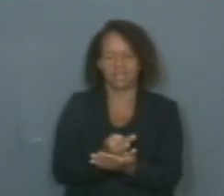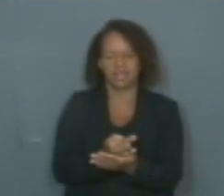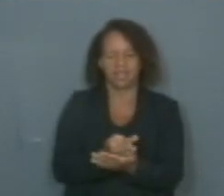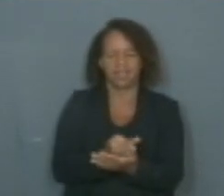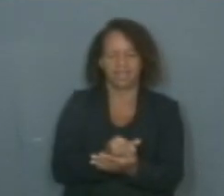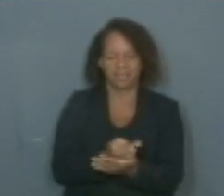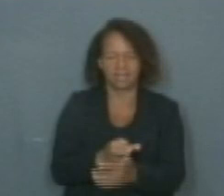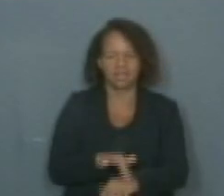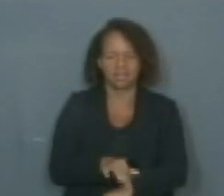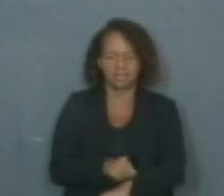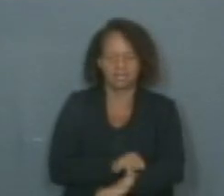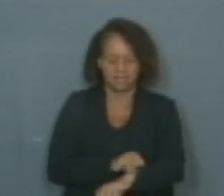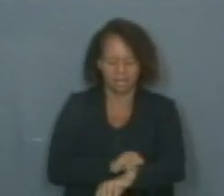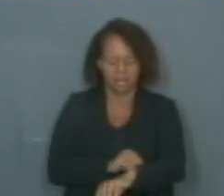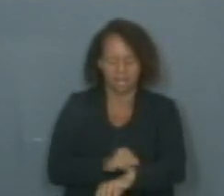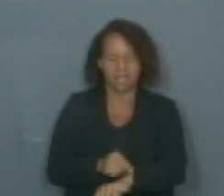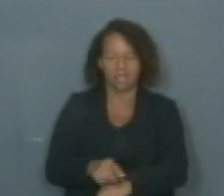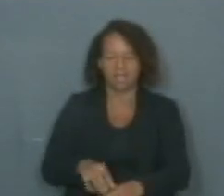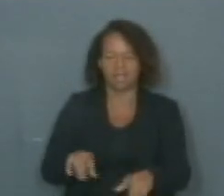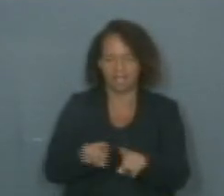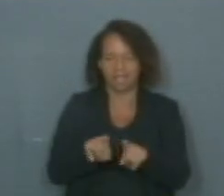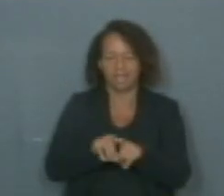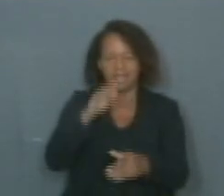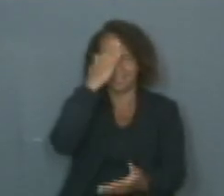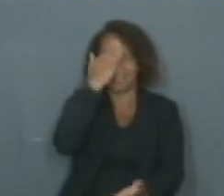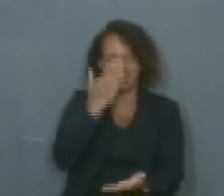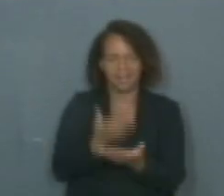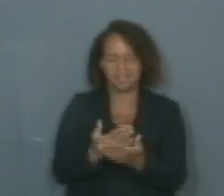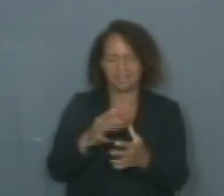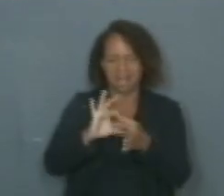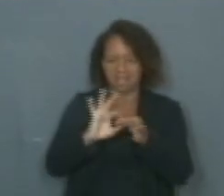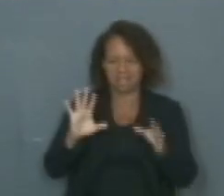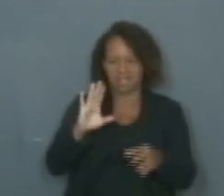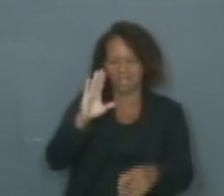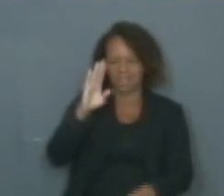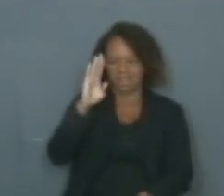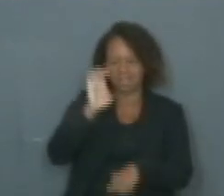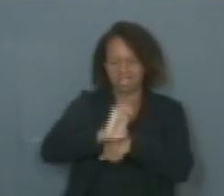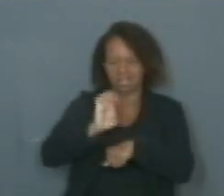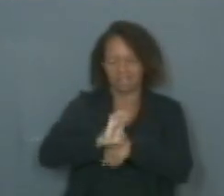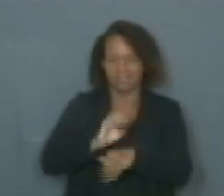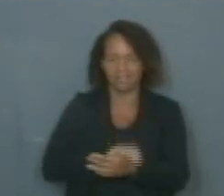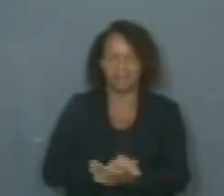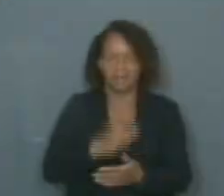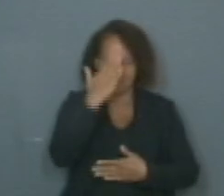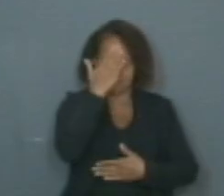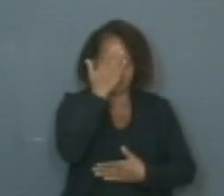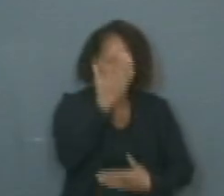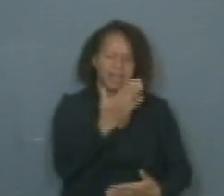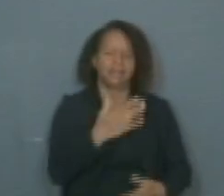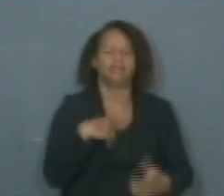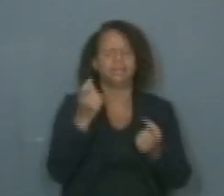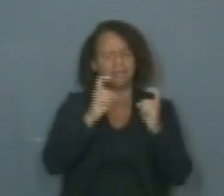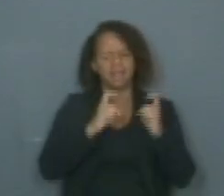do Estado tentando diminuir os cristãos. E isso não é laicidade de Estado. Muito obrigado, vereador. Eu